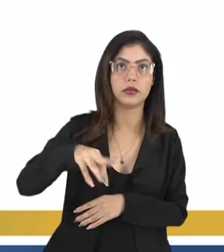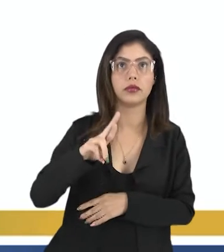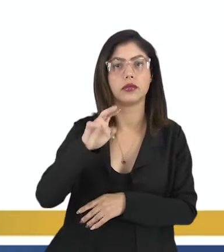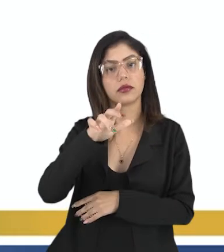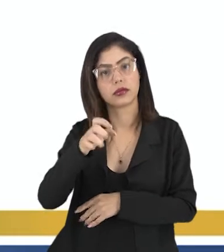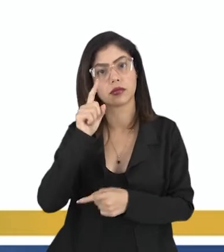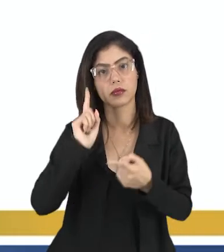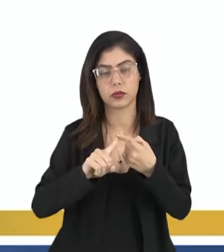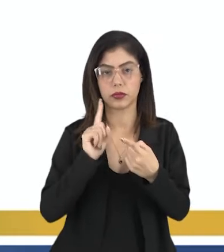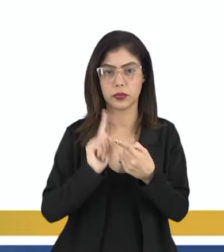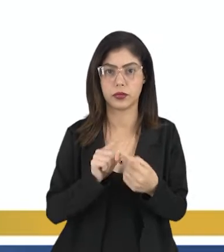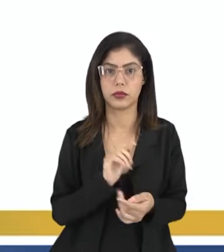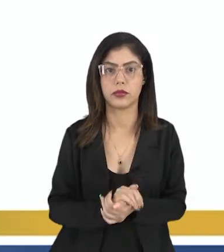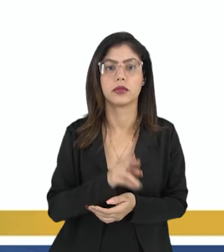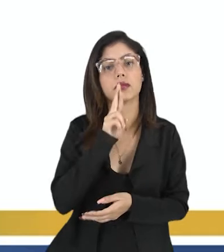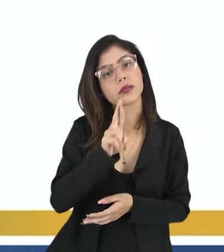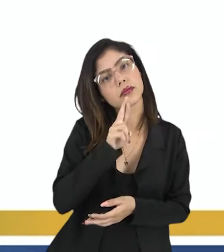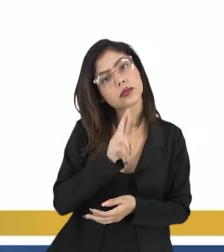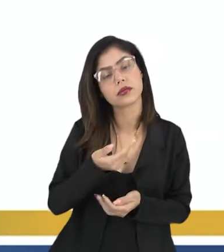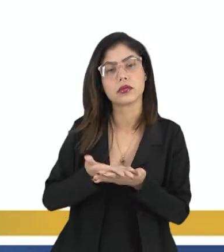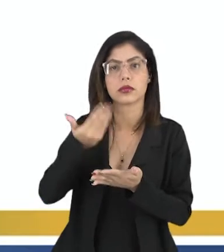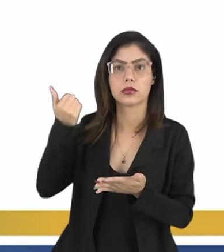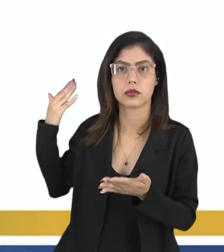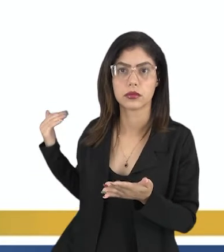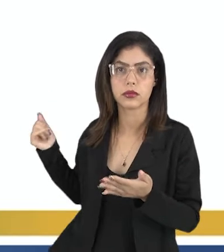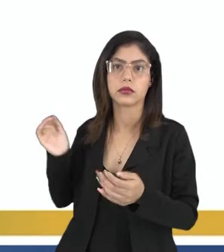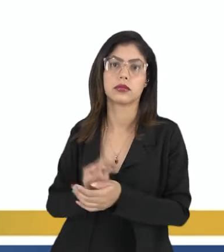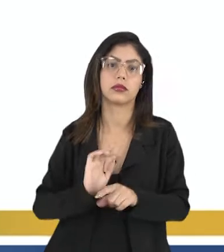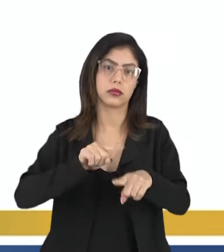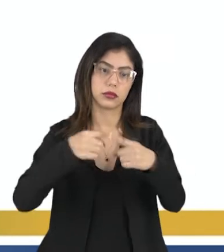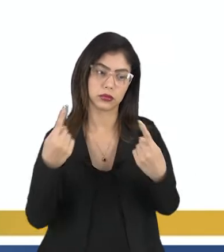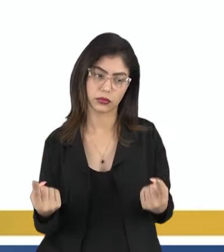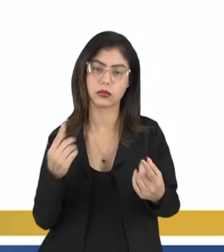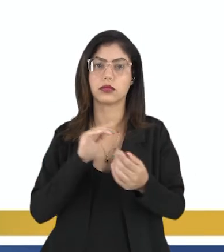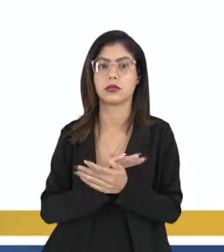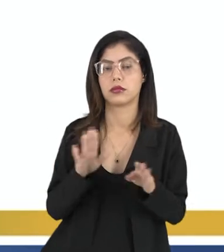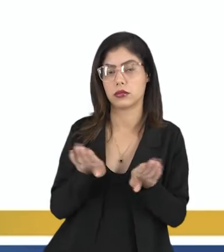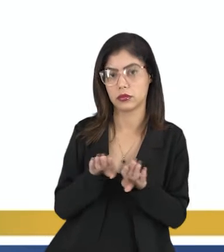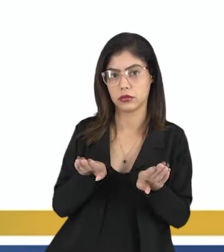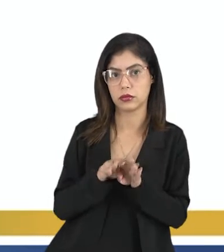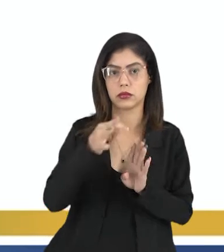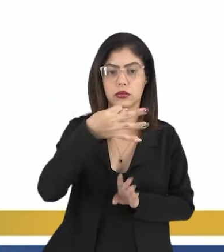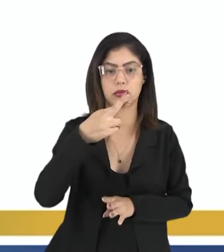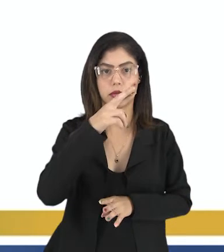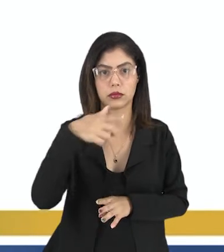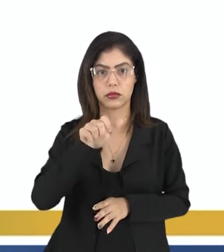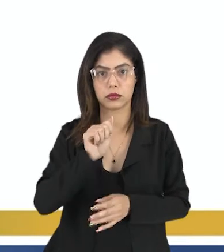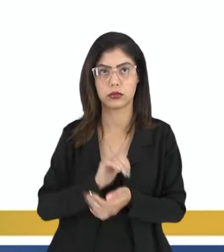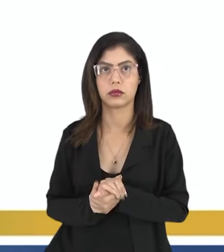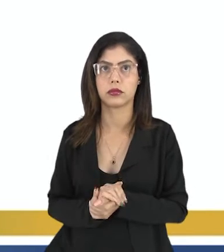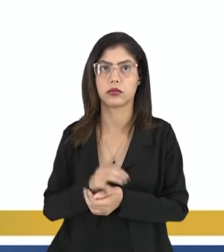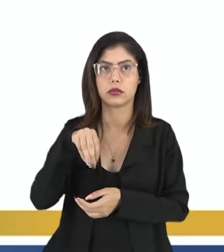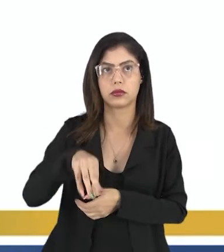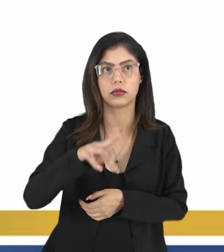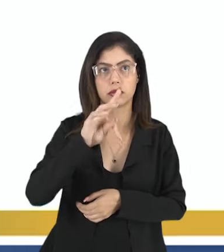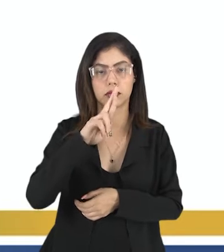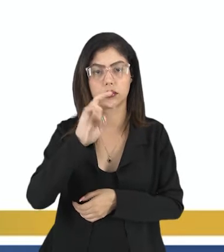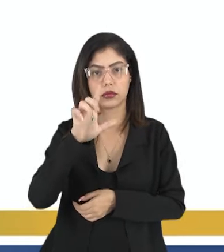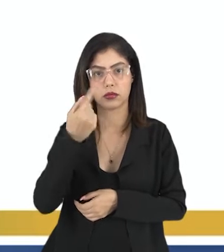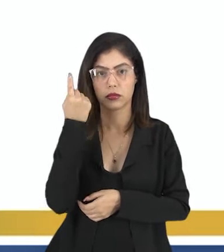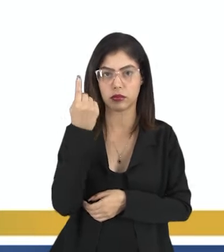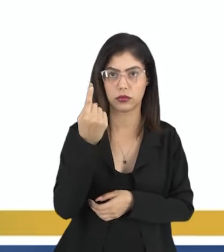montante 1, que foi calculado anteriormente, mais a taxa incidida no montante 1.